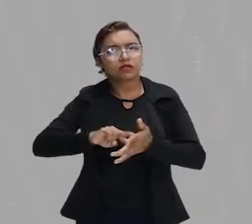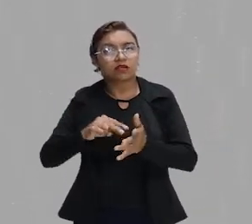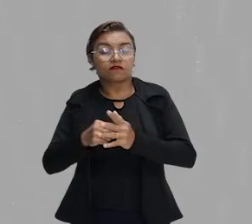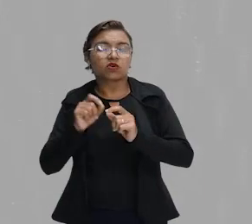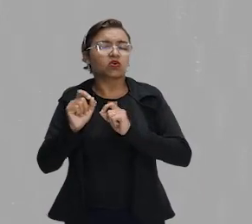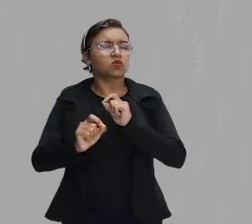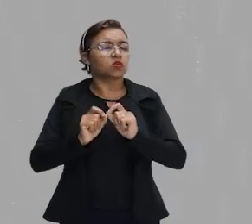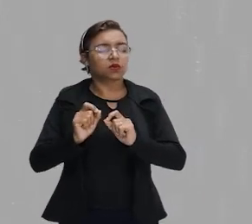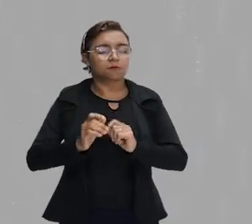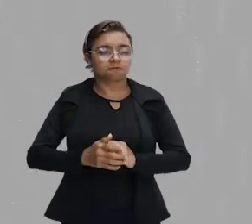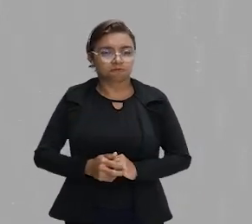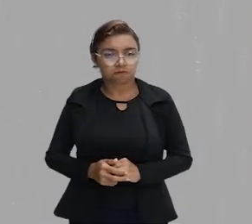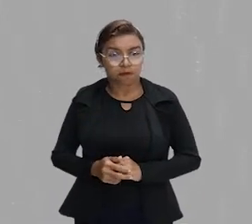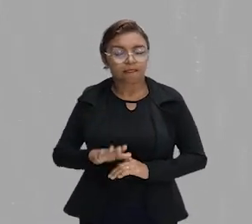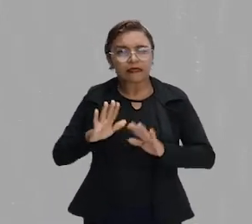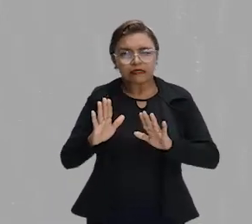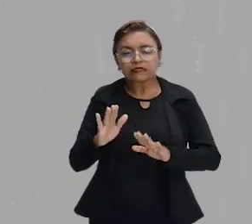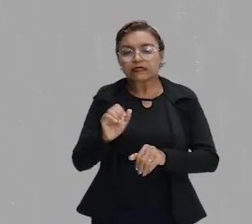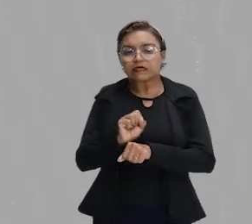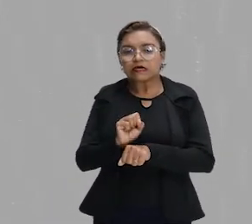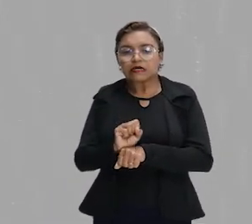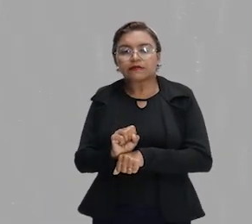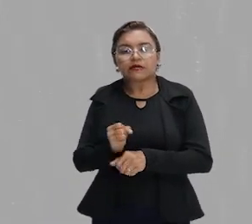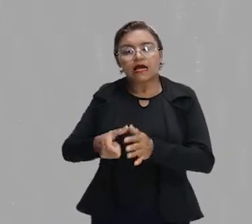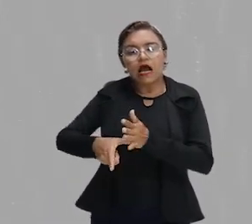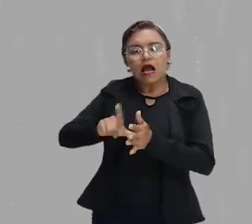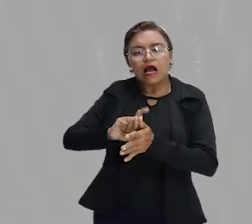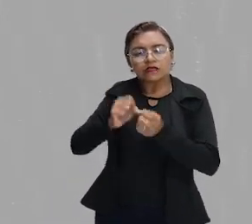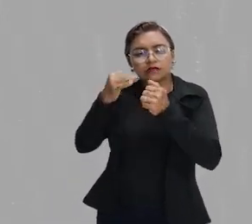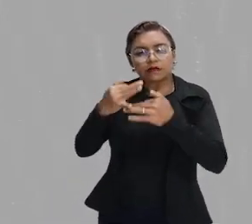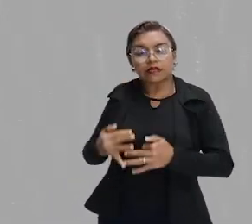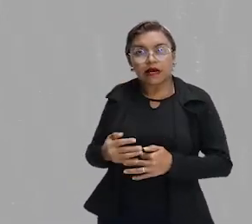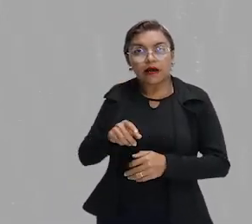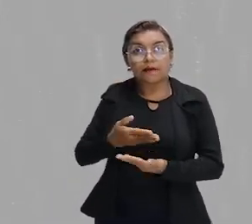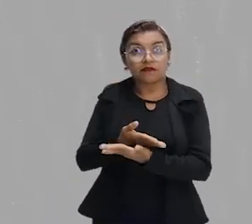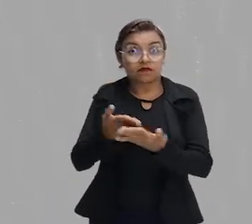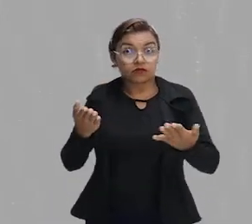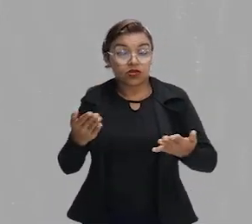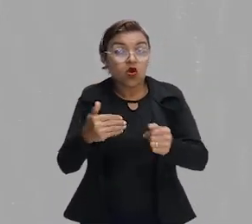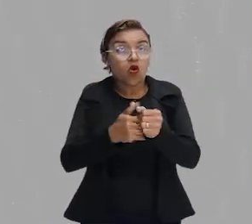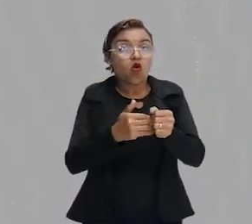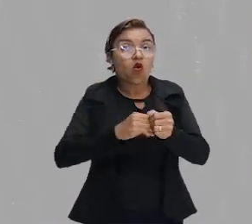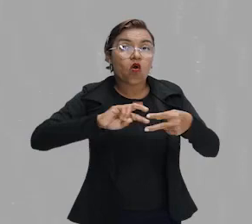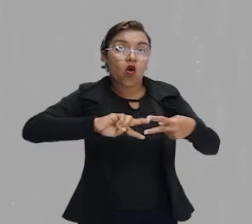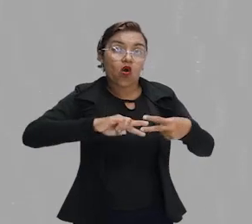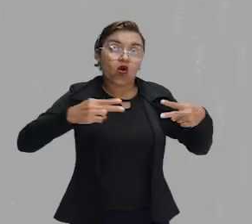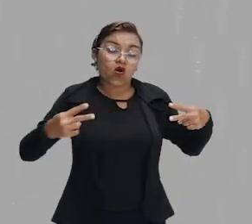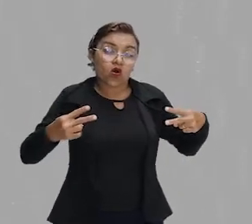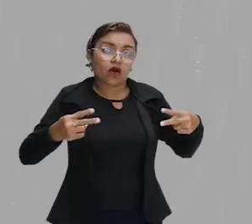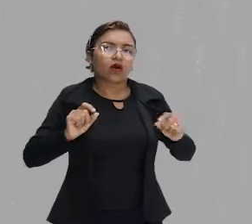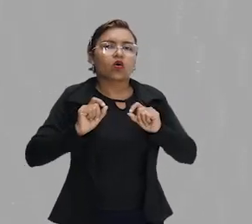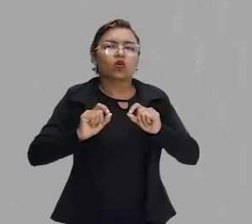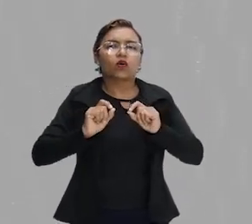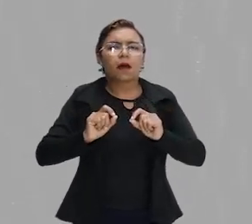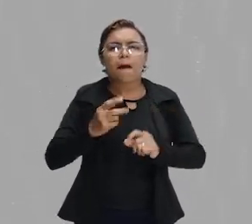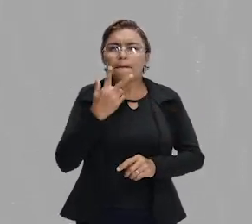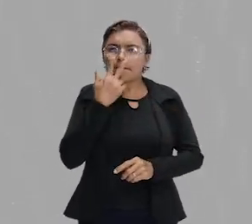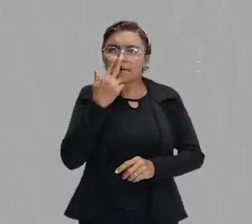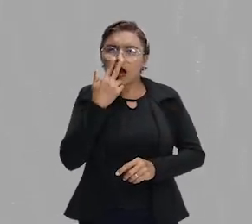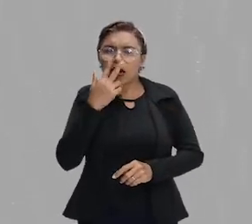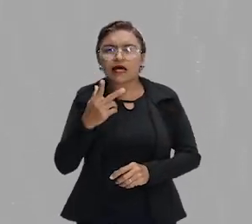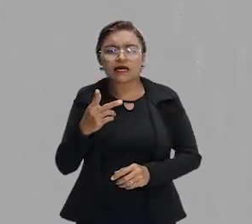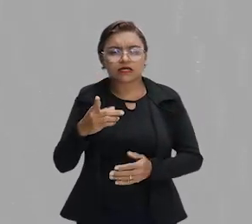de eu dizer aqui qual é a alternativa correta, eu quero explicar para vocês que código genético é como se fosse um